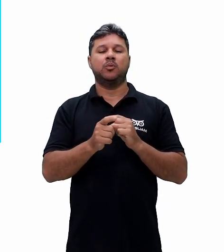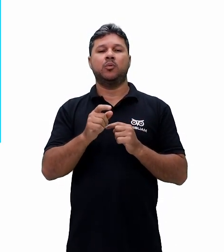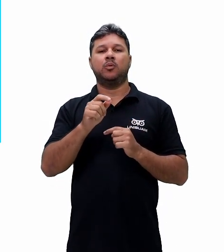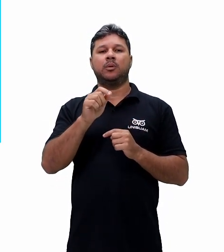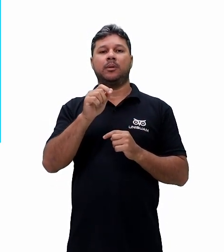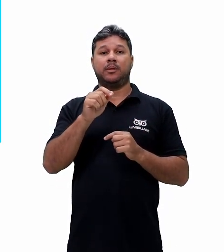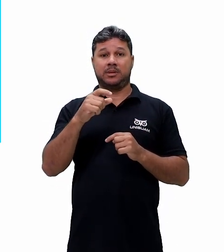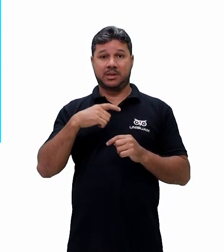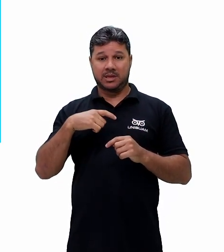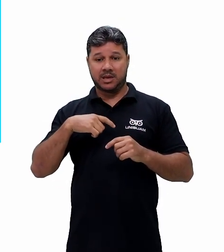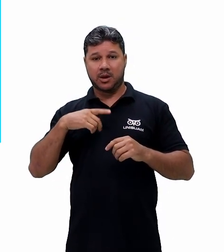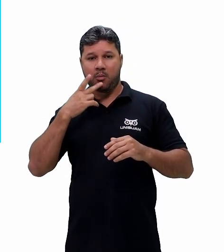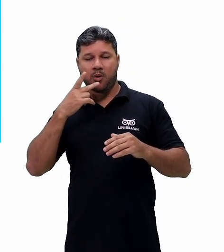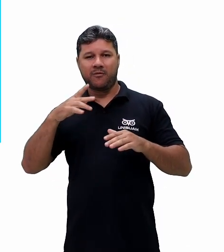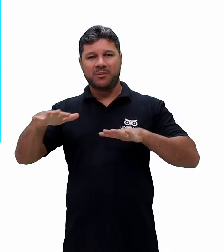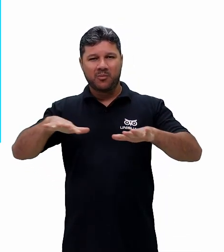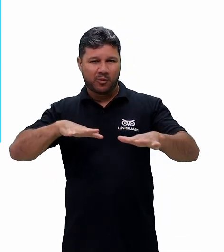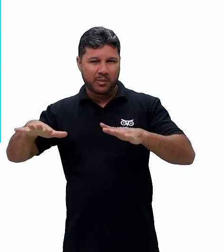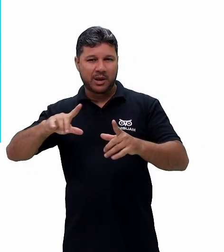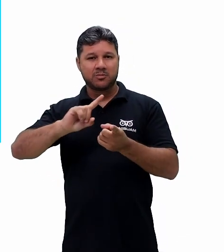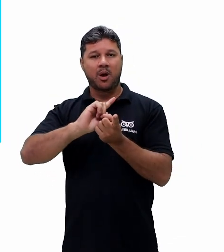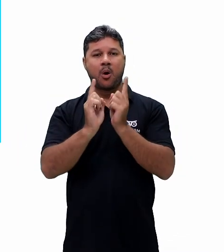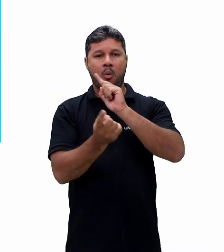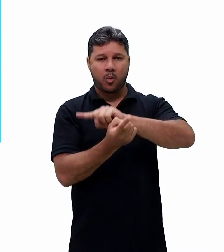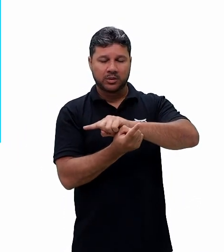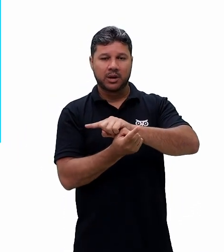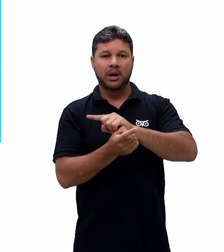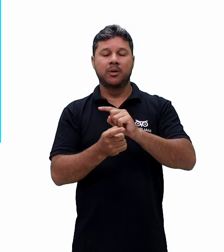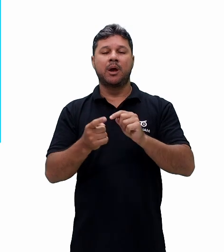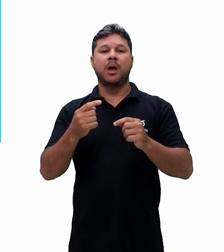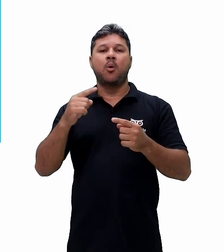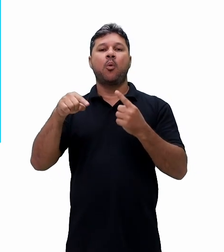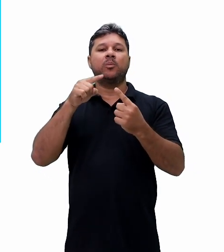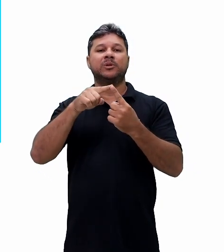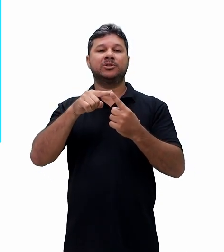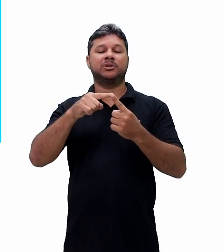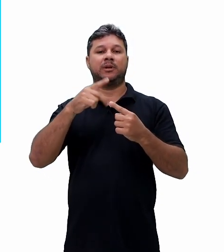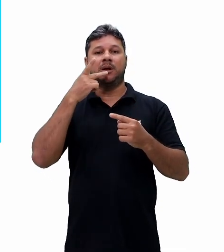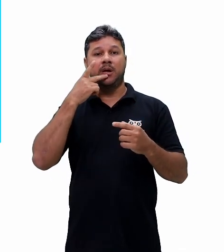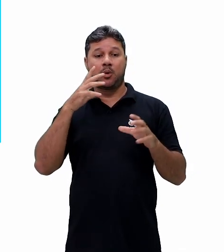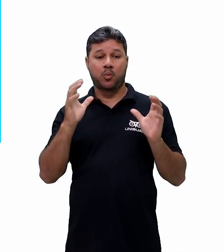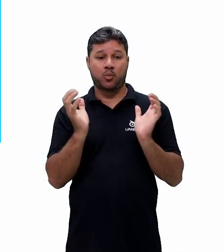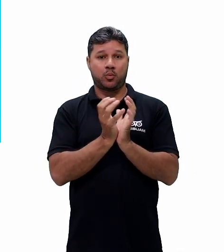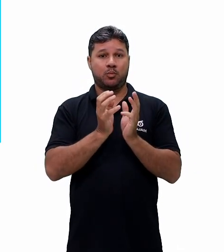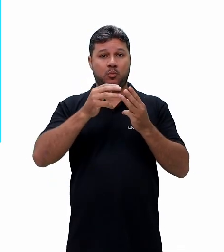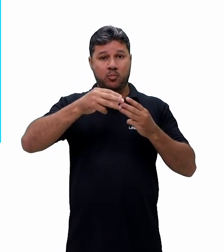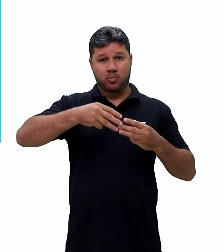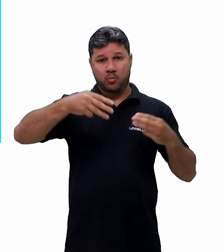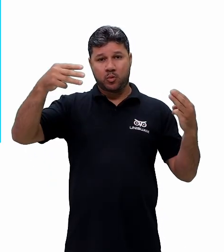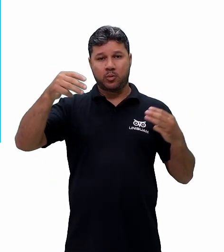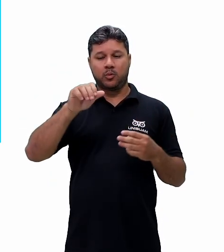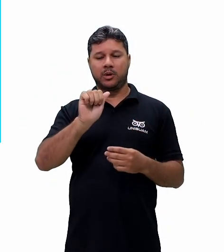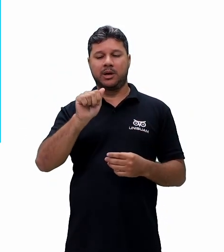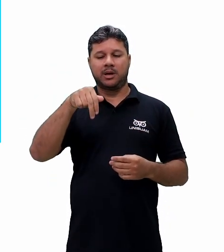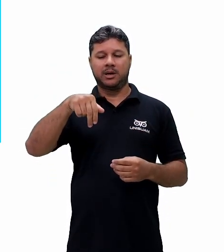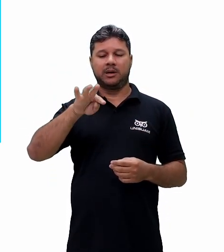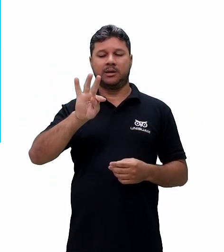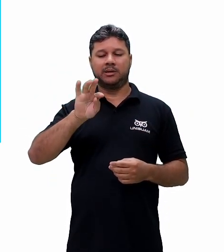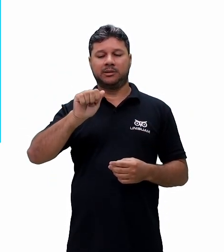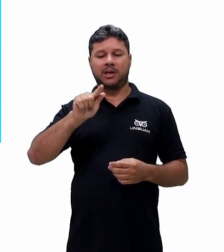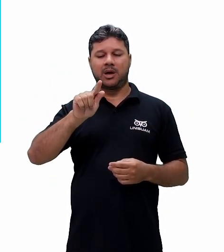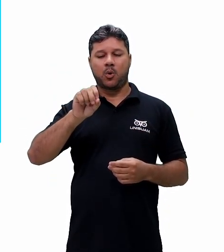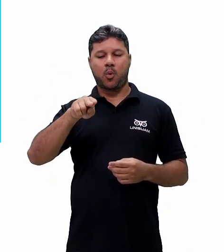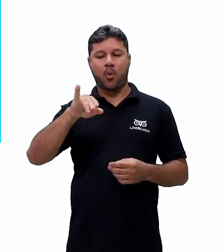um determinado grupamento muscular com o objetivo de alongar o grupamento muscular